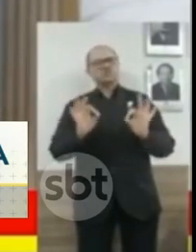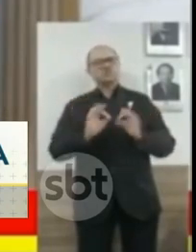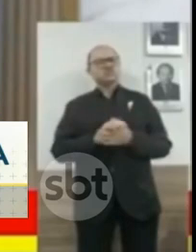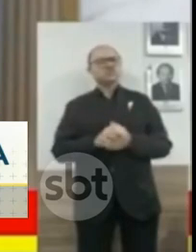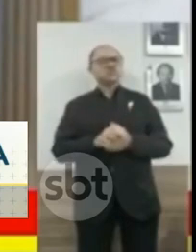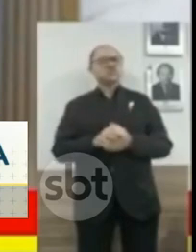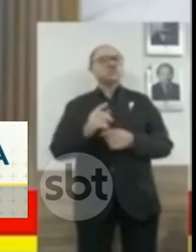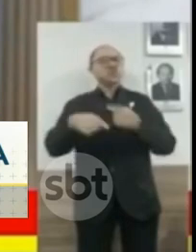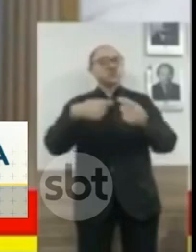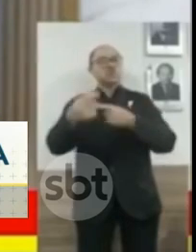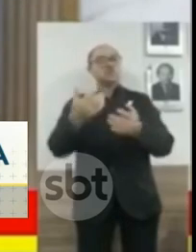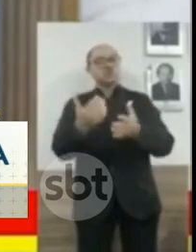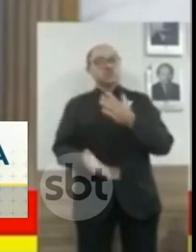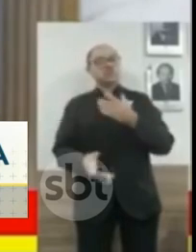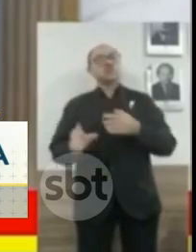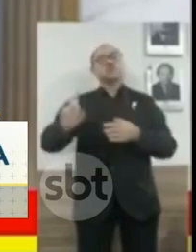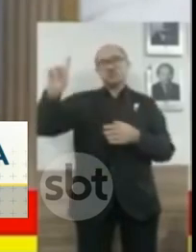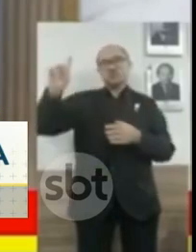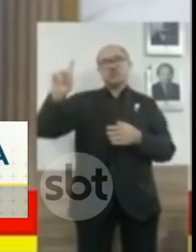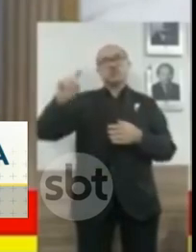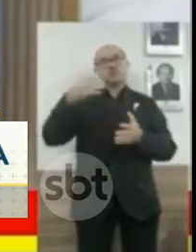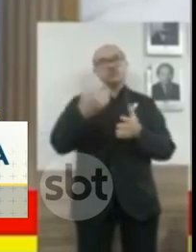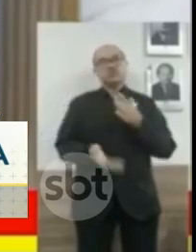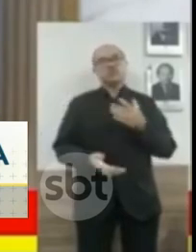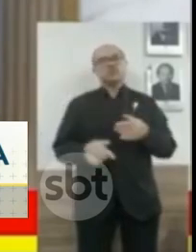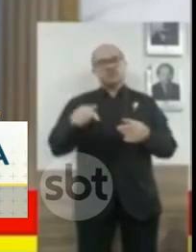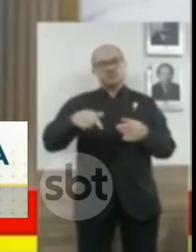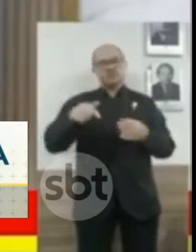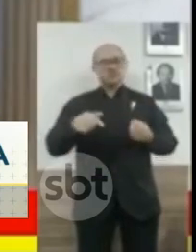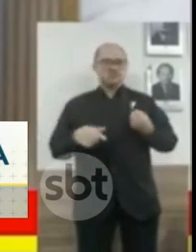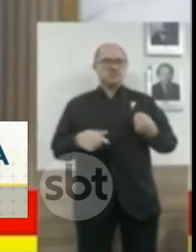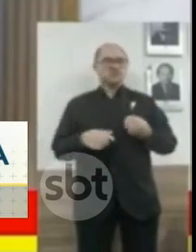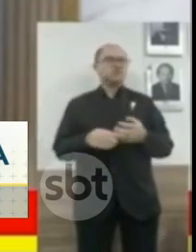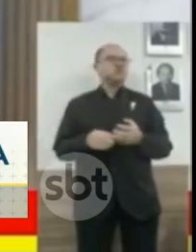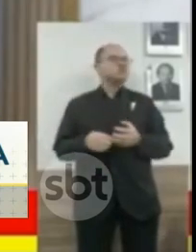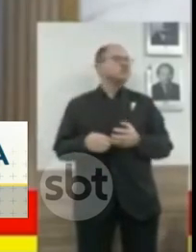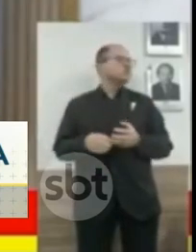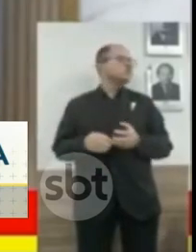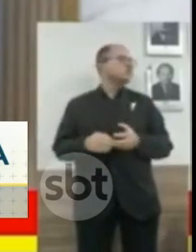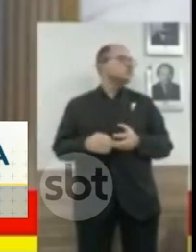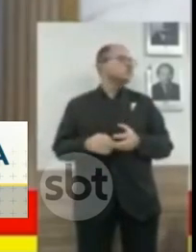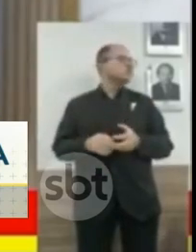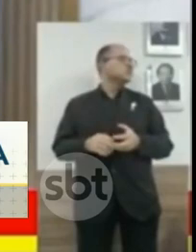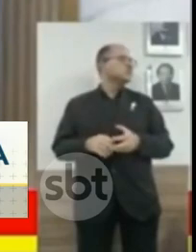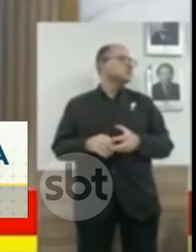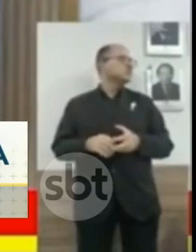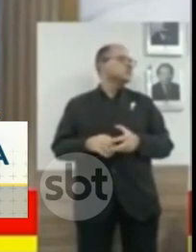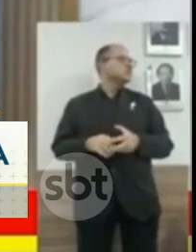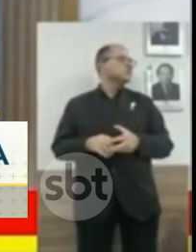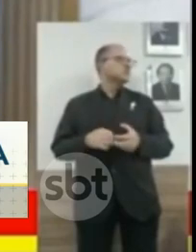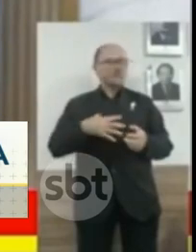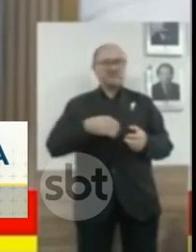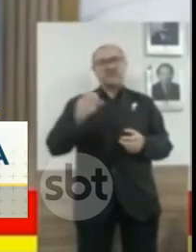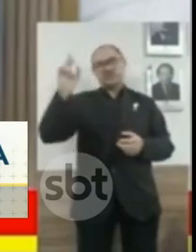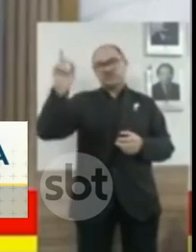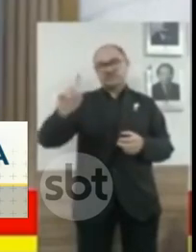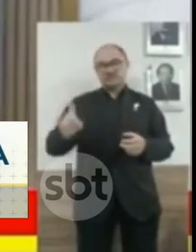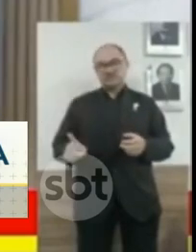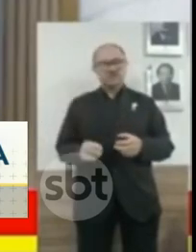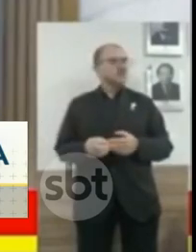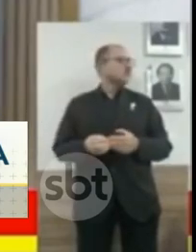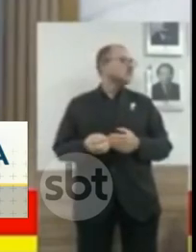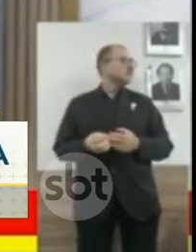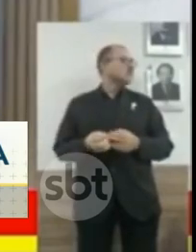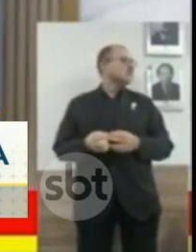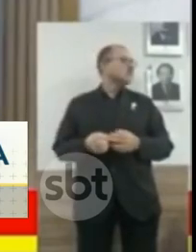se desculpou nesse momento. Inclusive, essas imagens e essa fala dela circulou nas